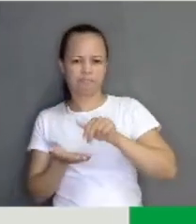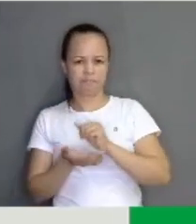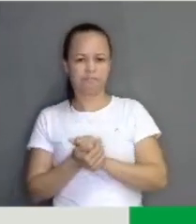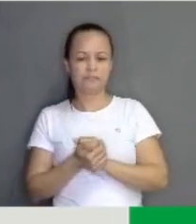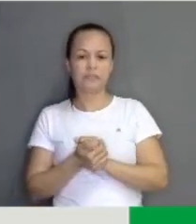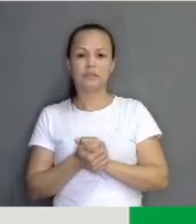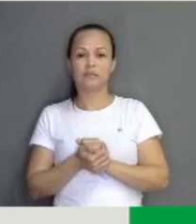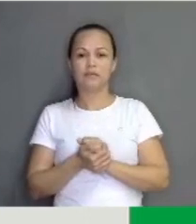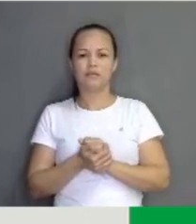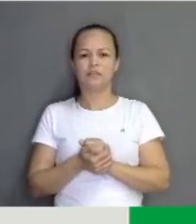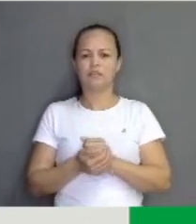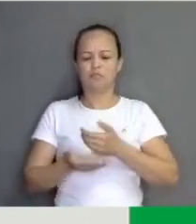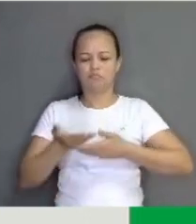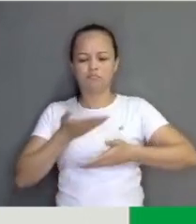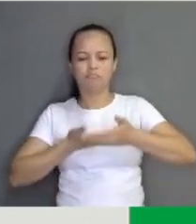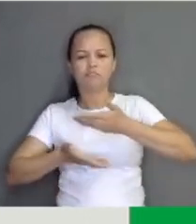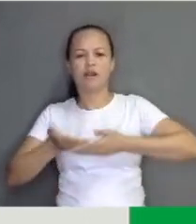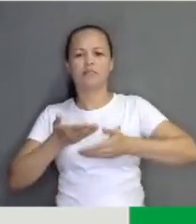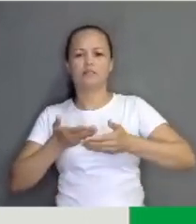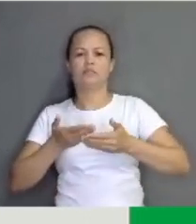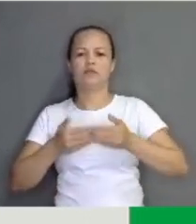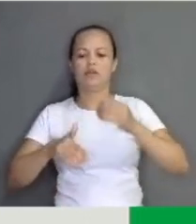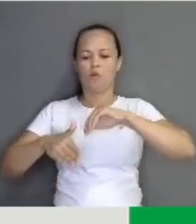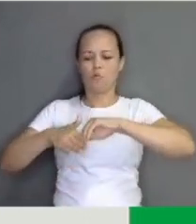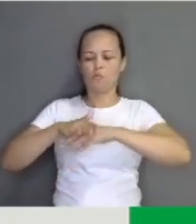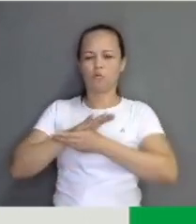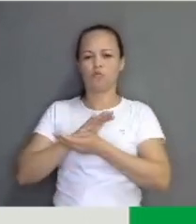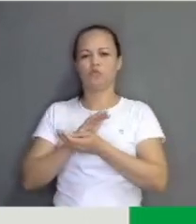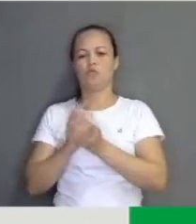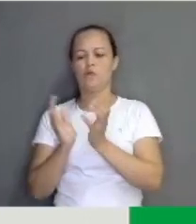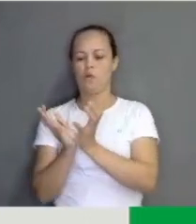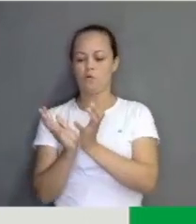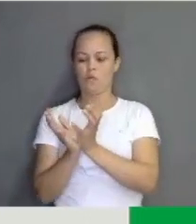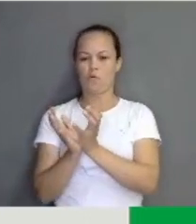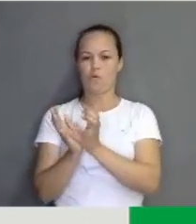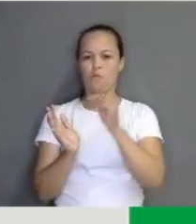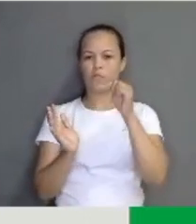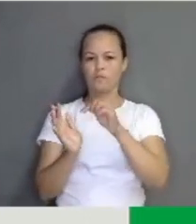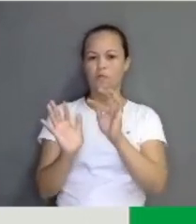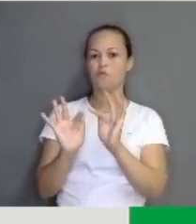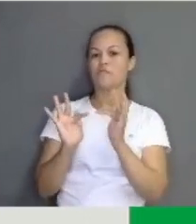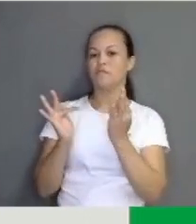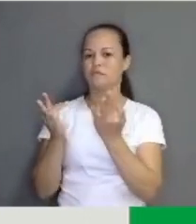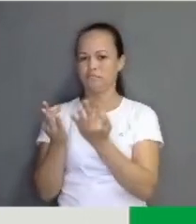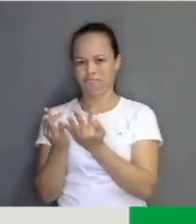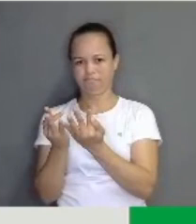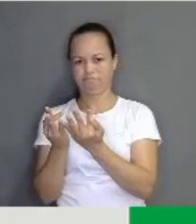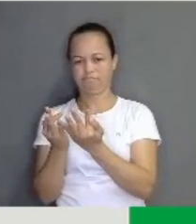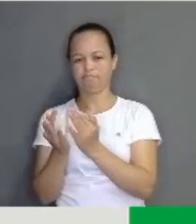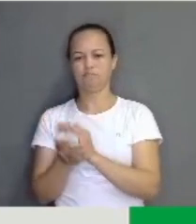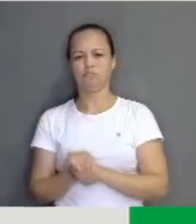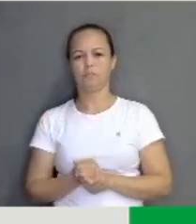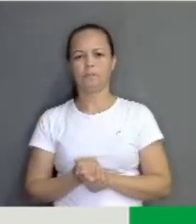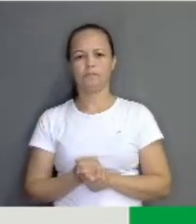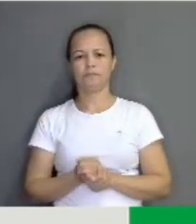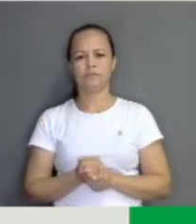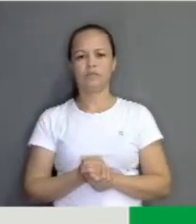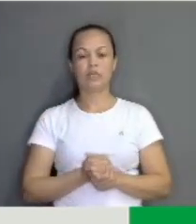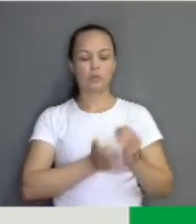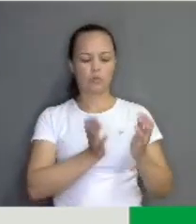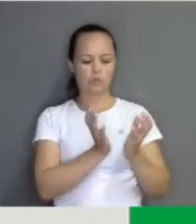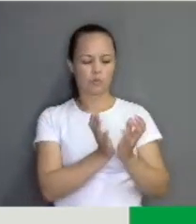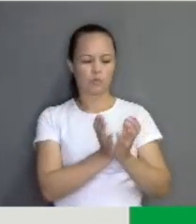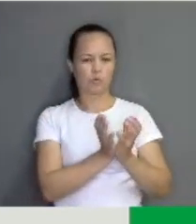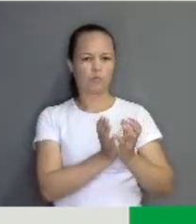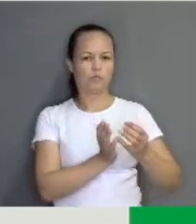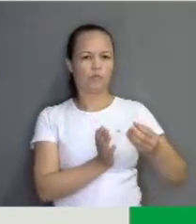os costumes relacionados ao seu grupo social, família. Existem os grupos sociais